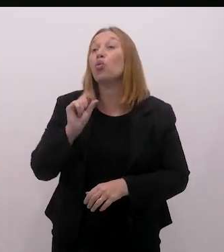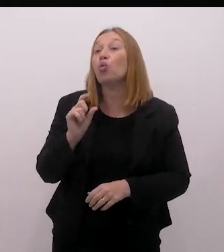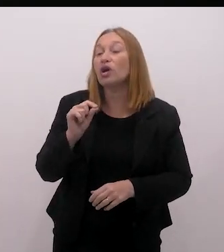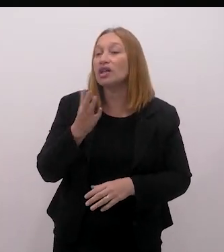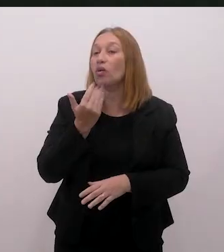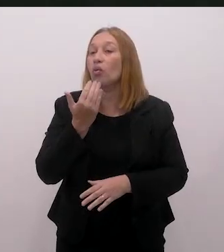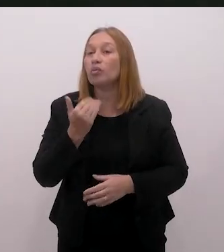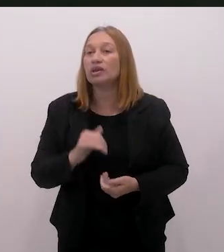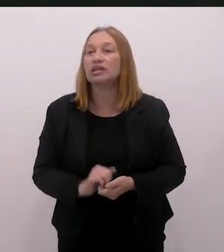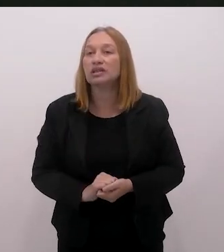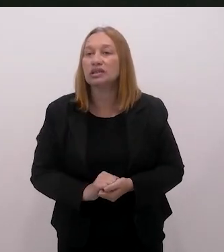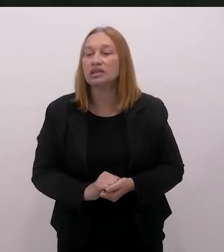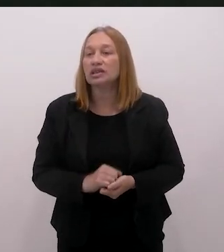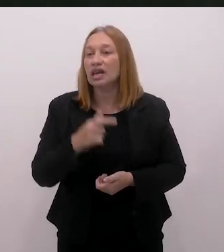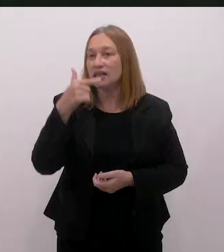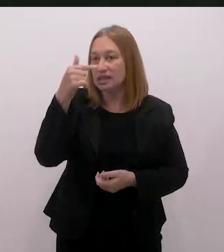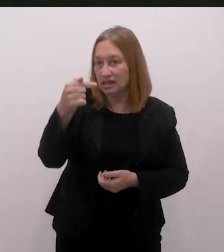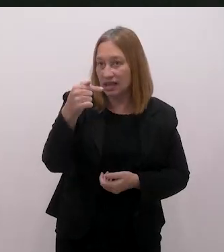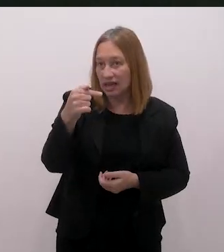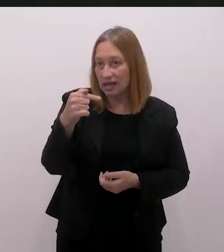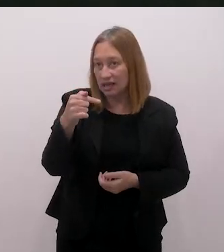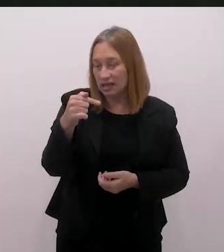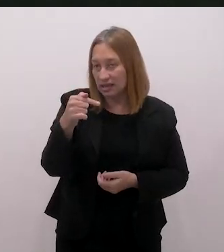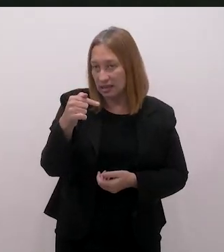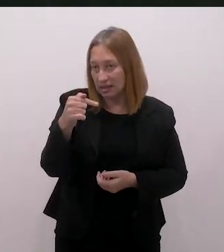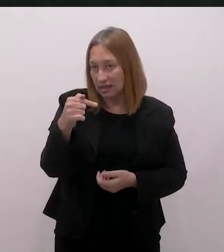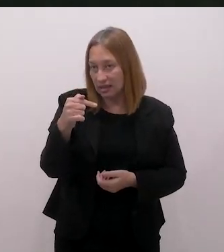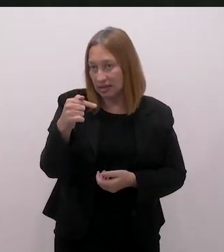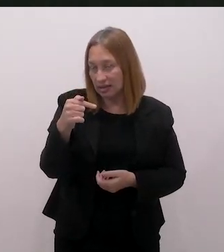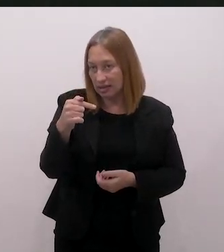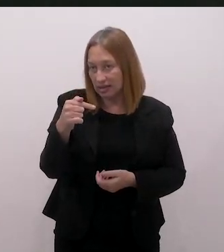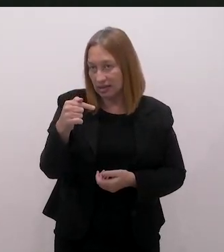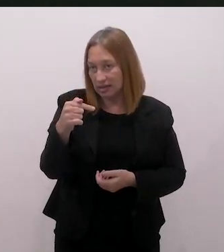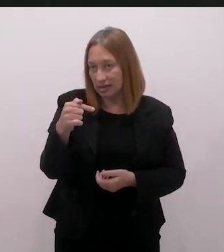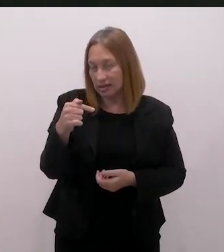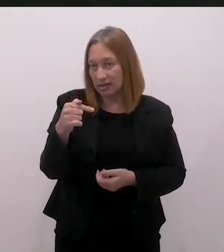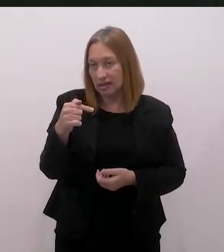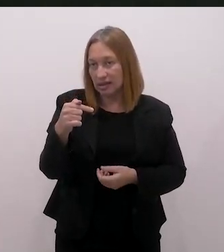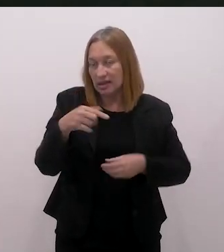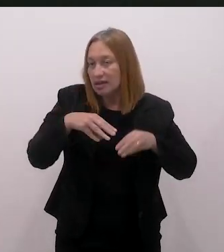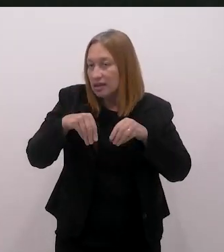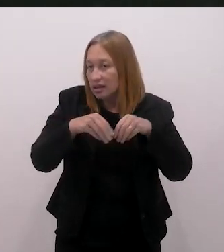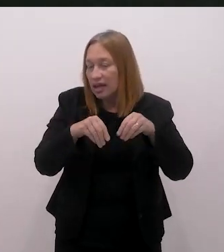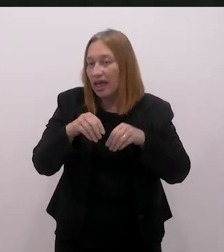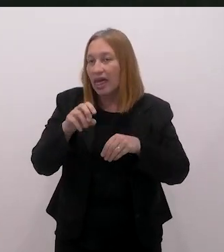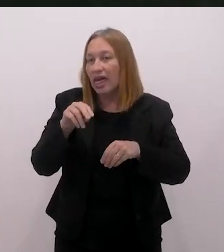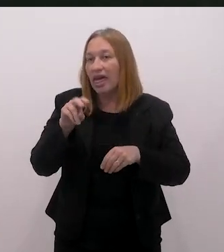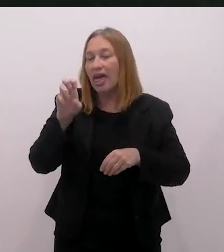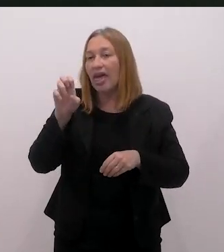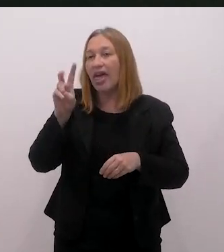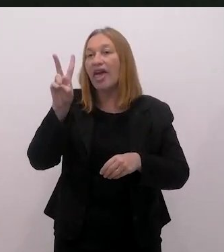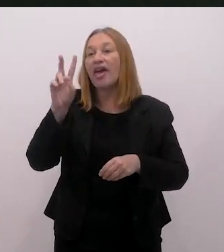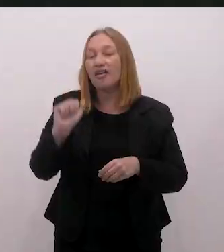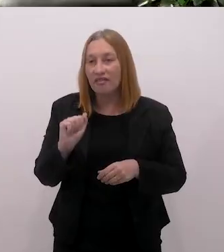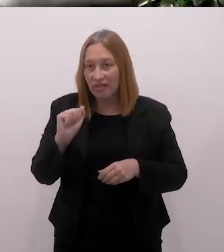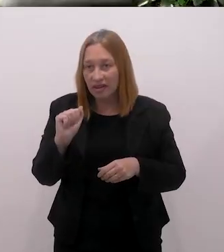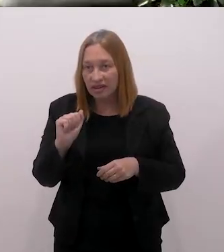nesse prato? Nesse prato, nós colocamos 7 especiarias. É muita especiaria, muita